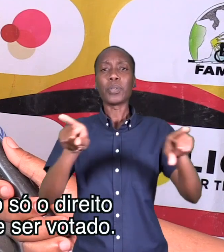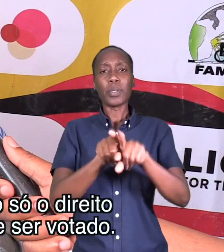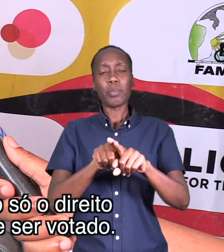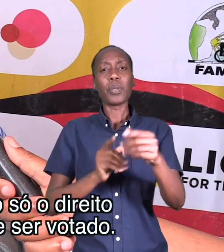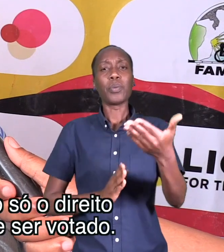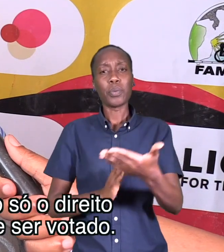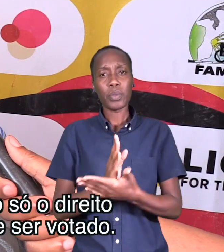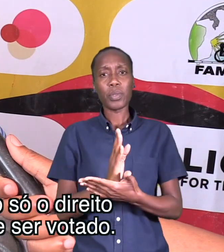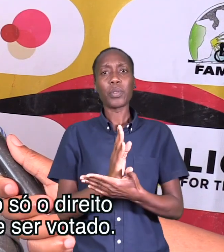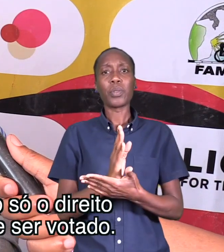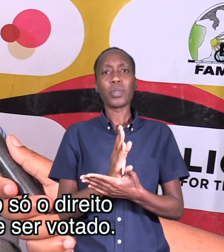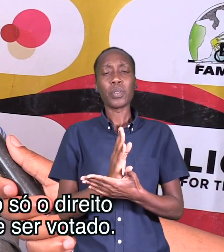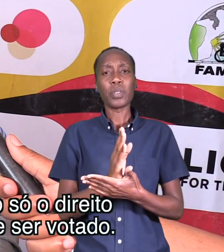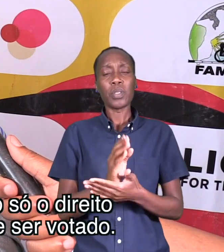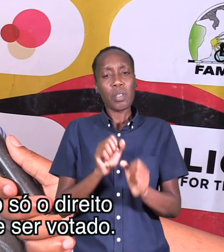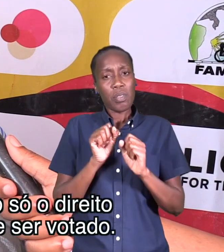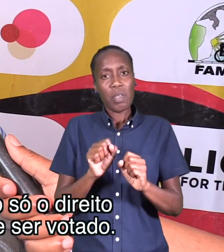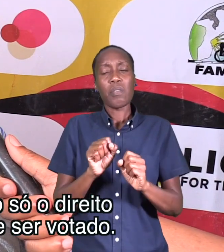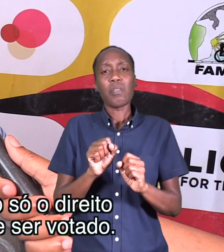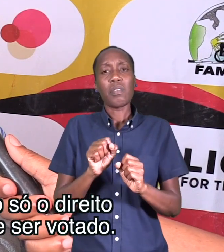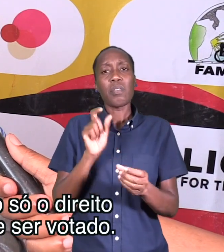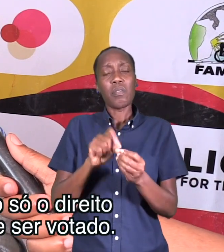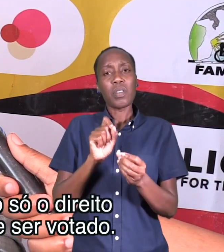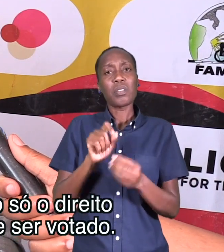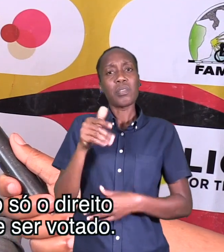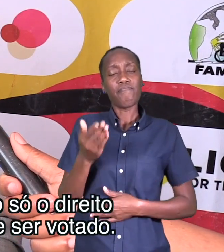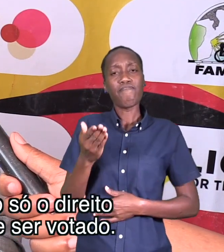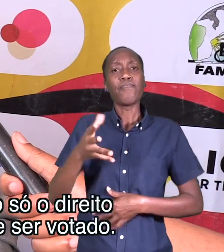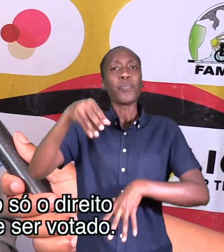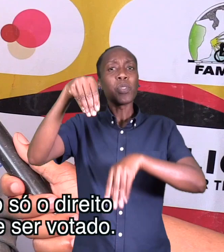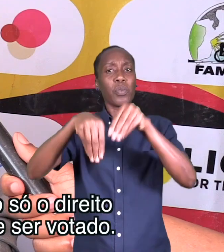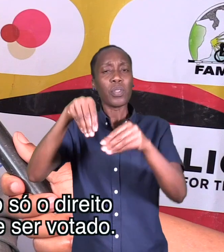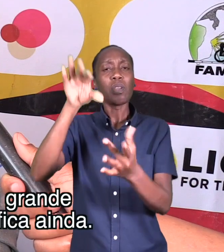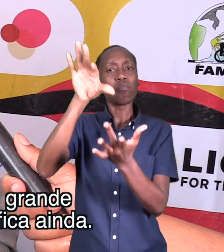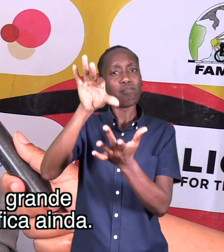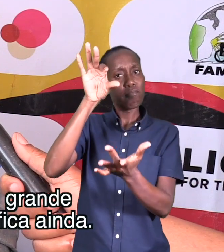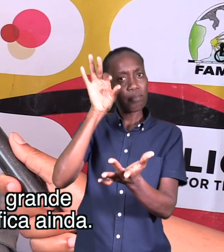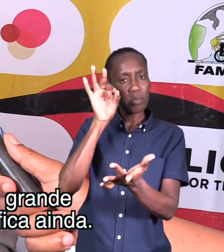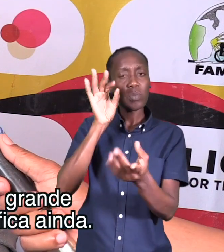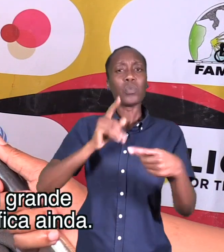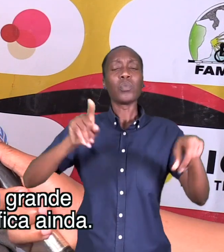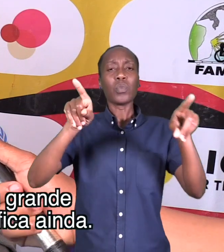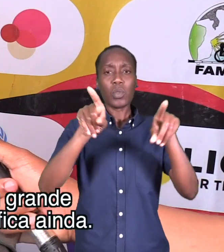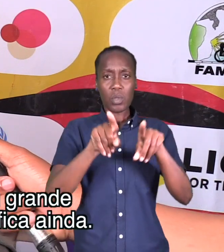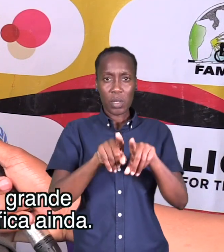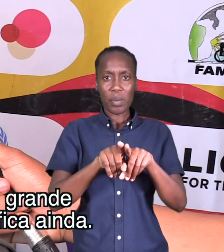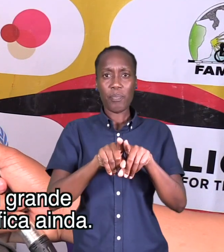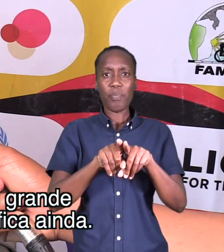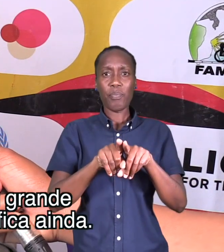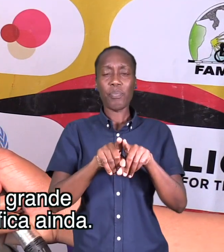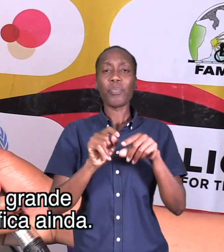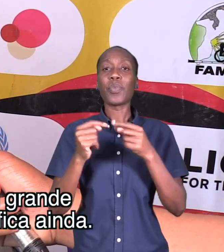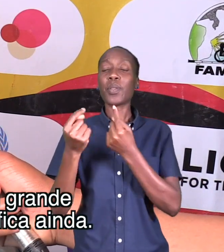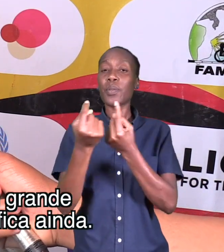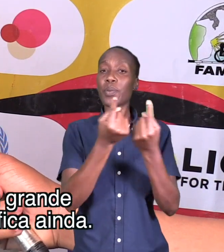direito de ser votado, de ser eleito, que é uma